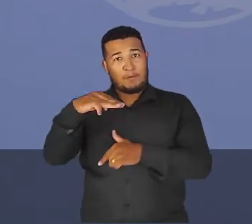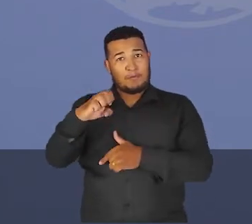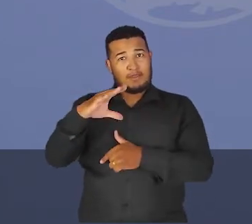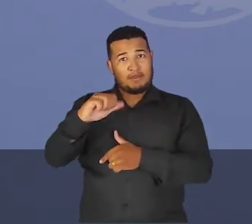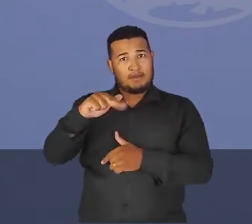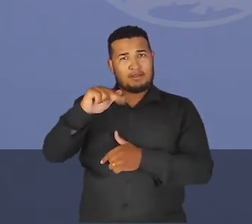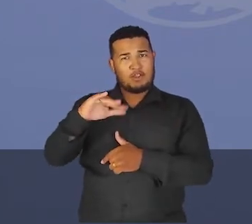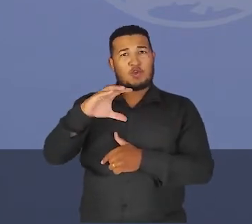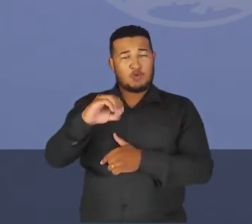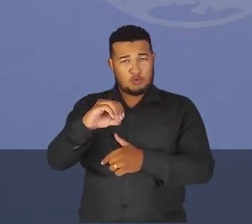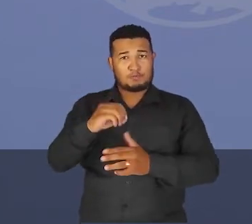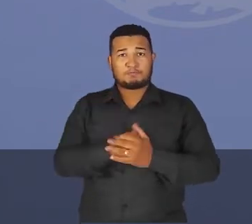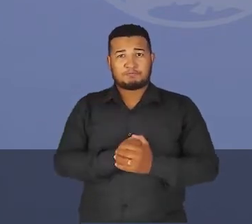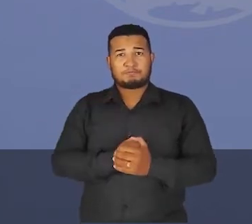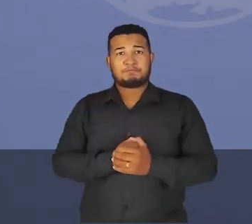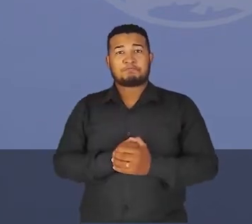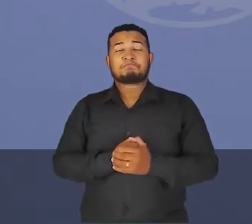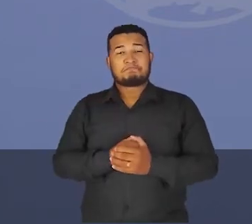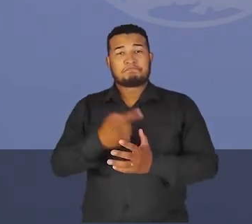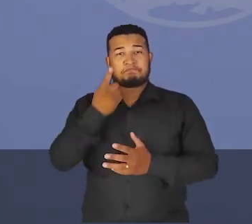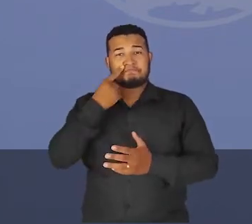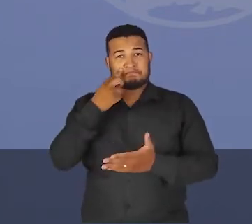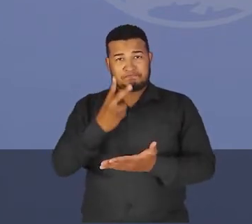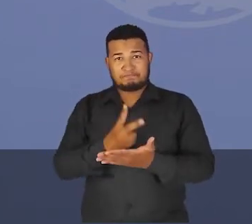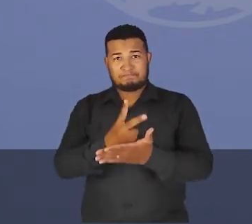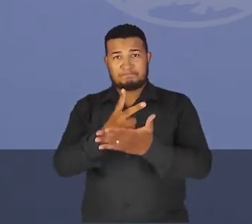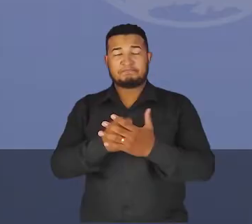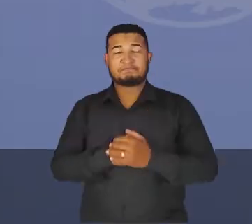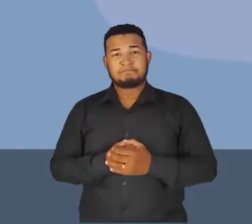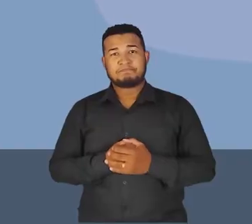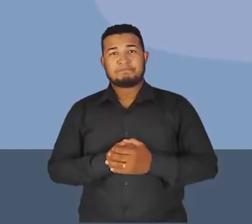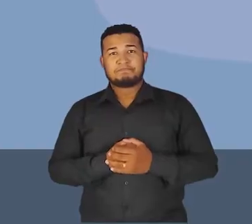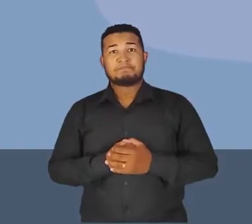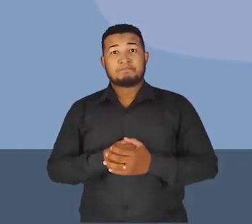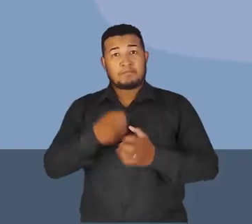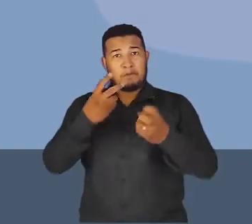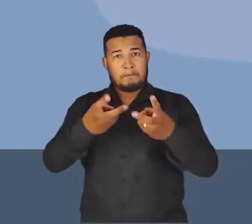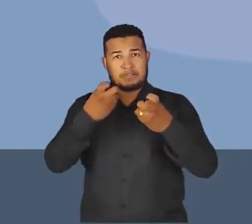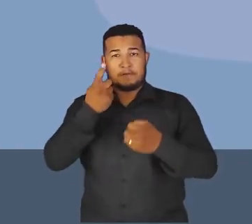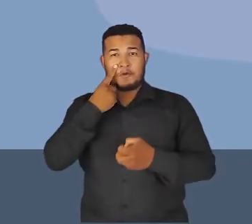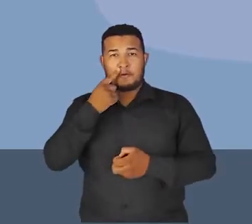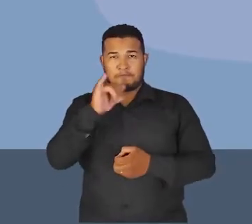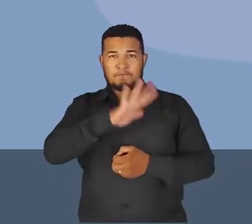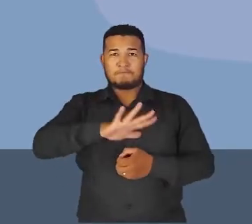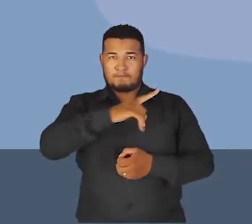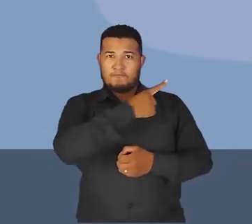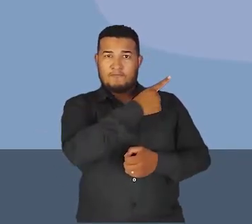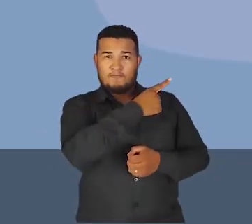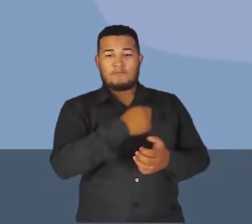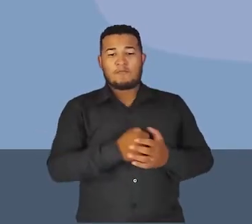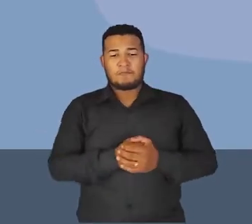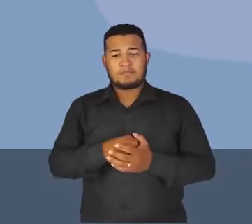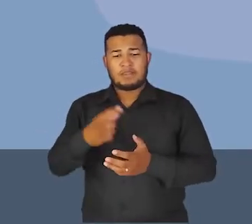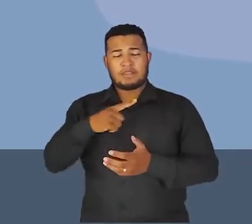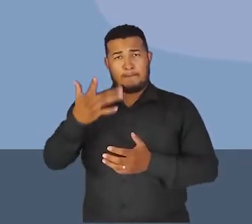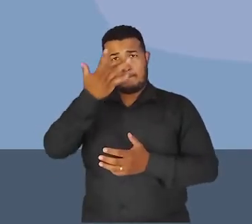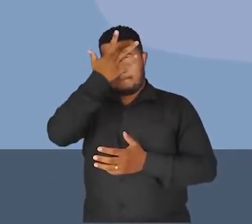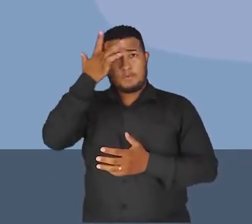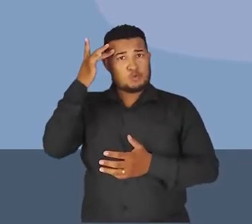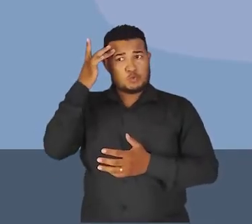mecânico, ok? Vamos adiante. Observe a minha figura. Eu tenho uma